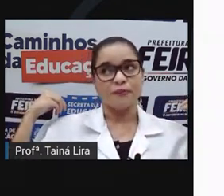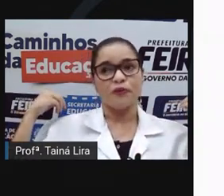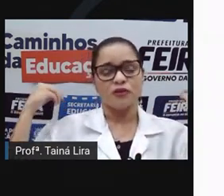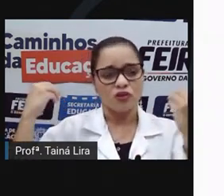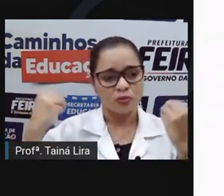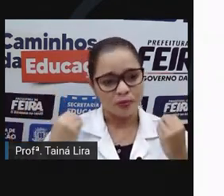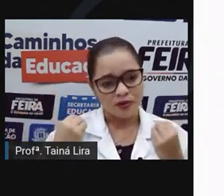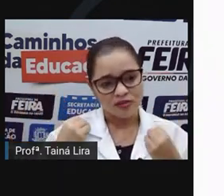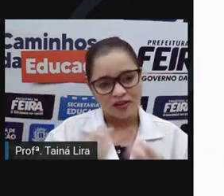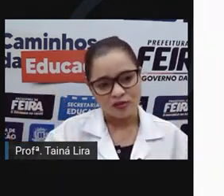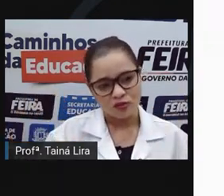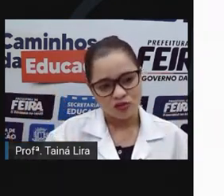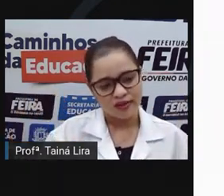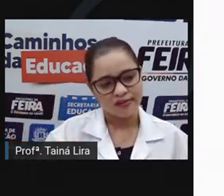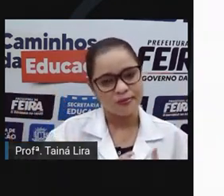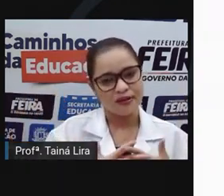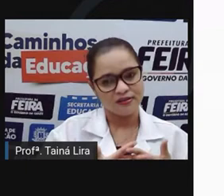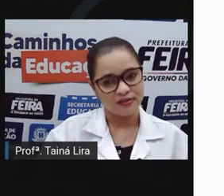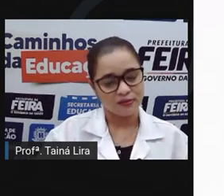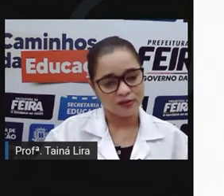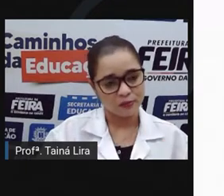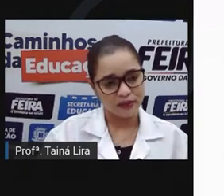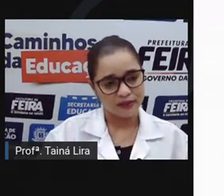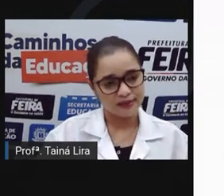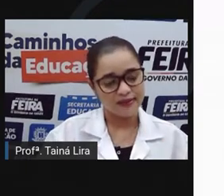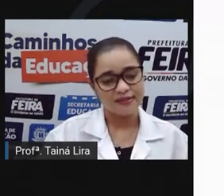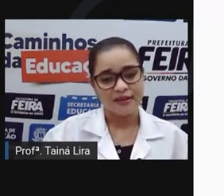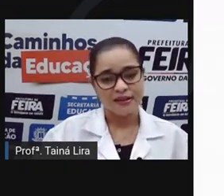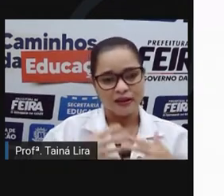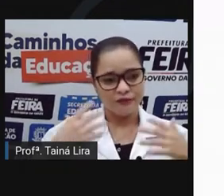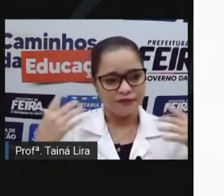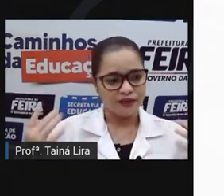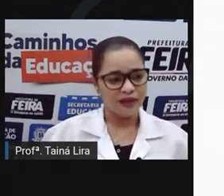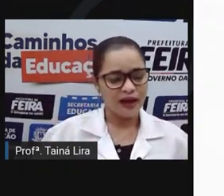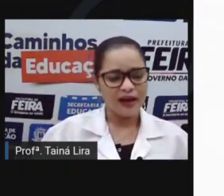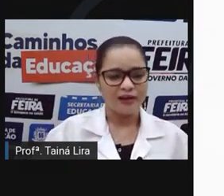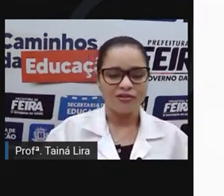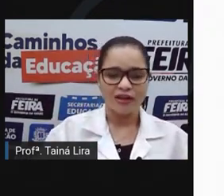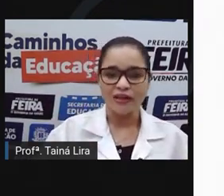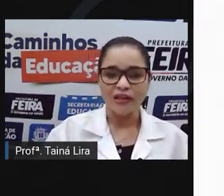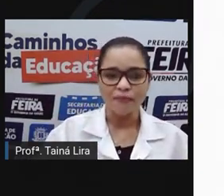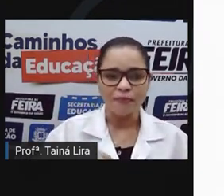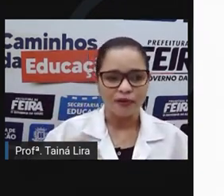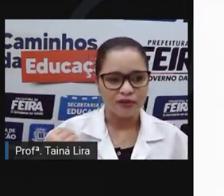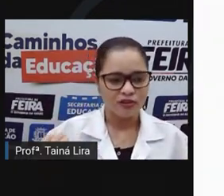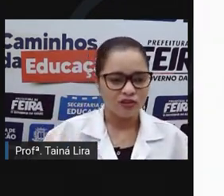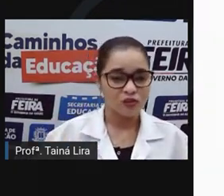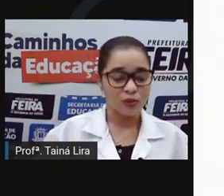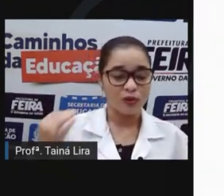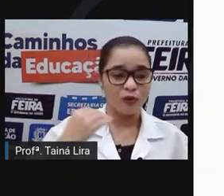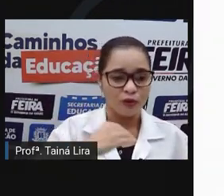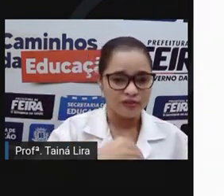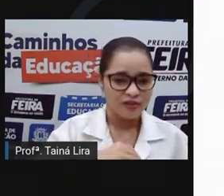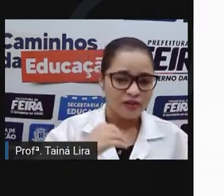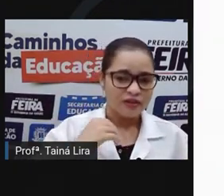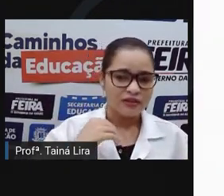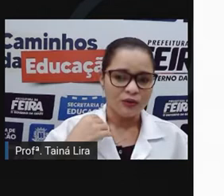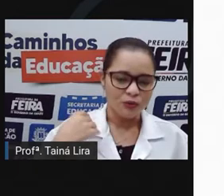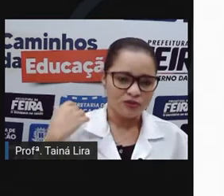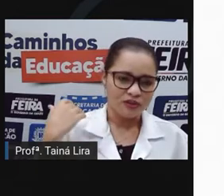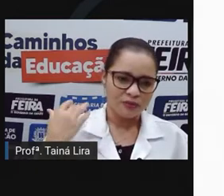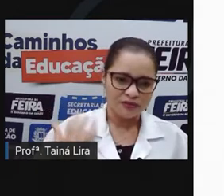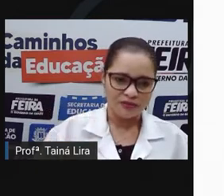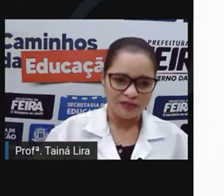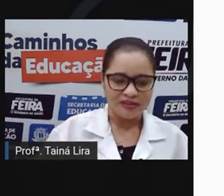é importante para o processo de respiração das plantas. Enfim, a água é importantíssima e nós